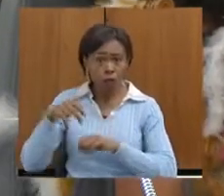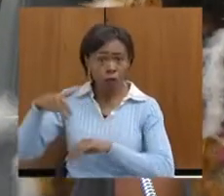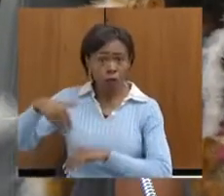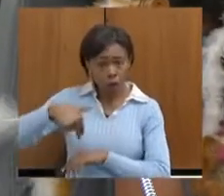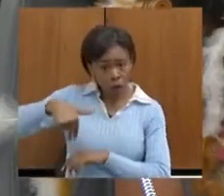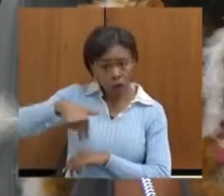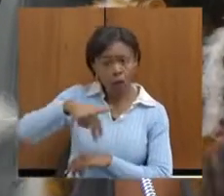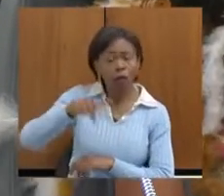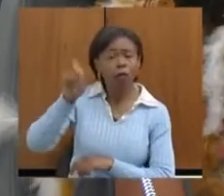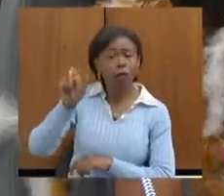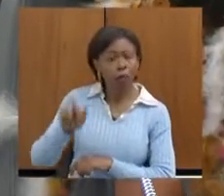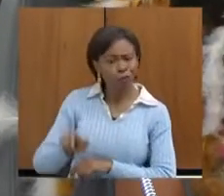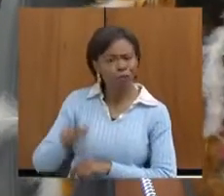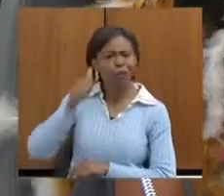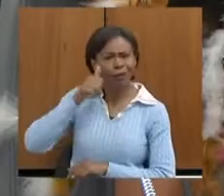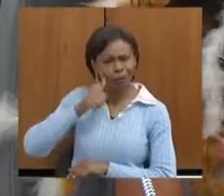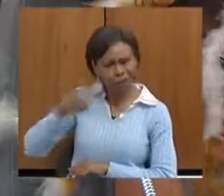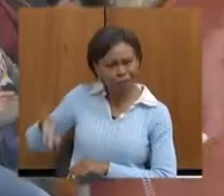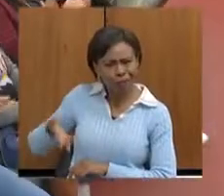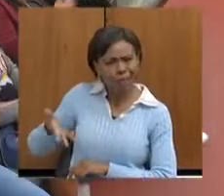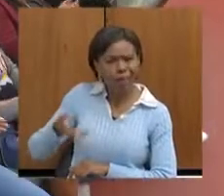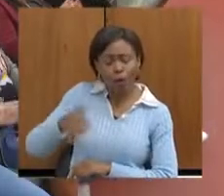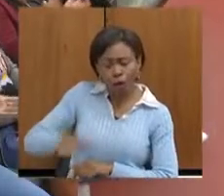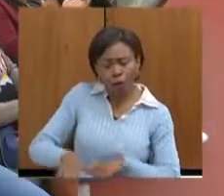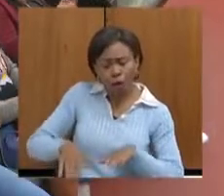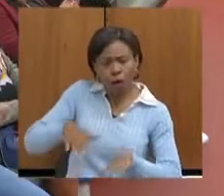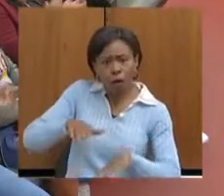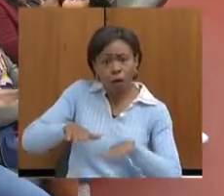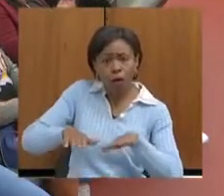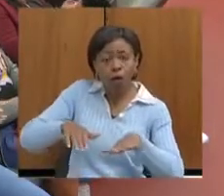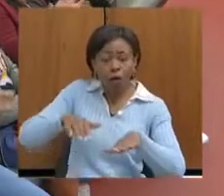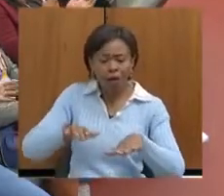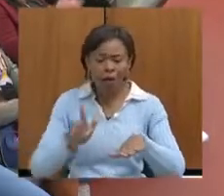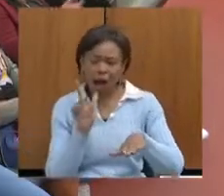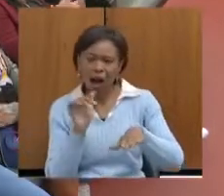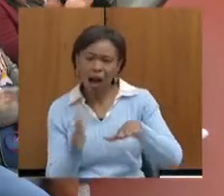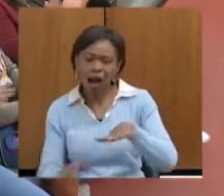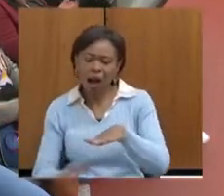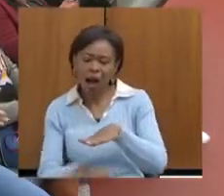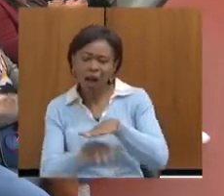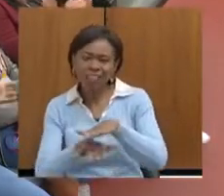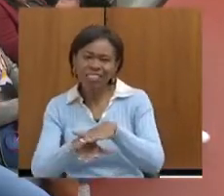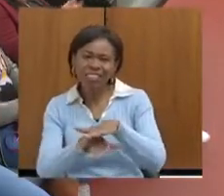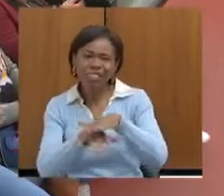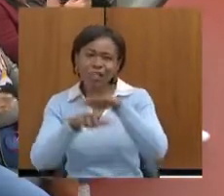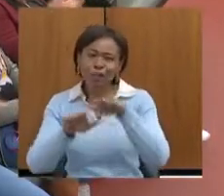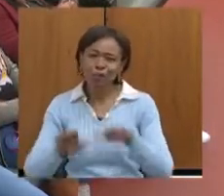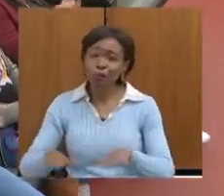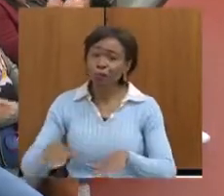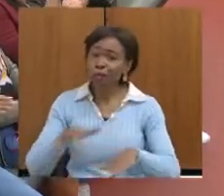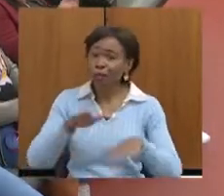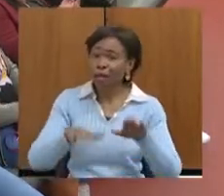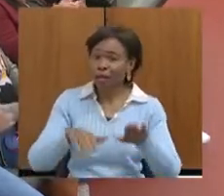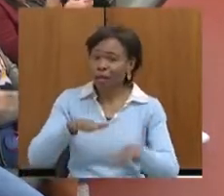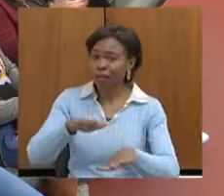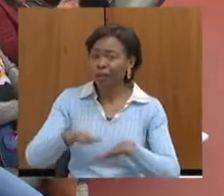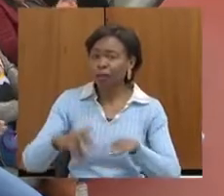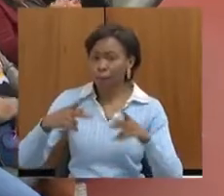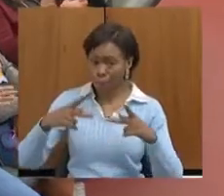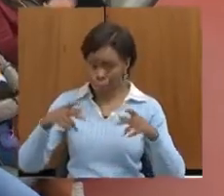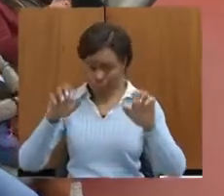embarca molha o pé mas não olha 6 em laca morena embaca molha o pé mas não olha